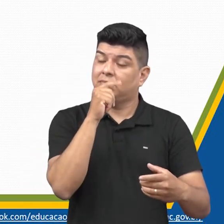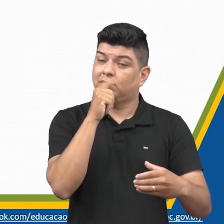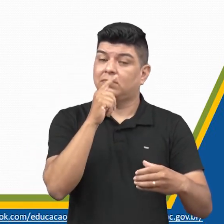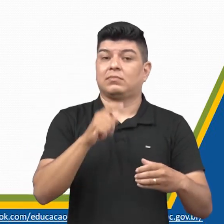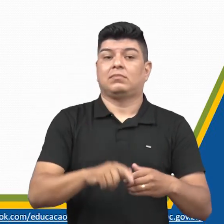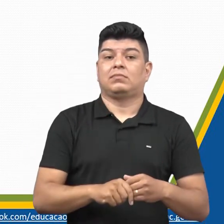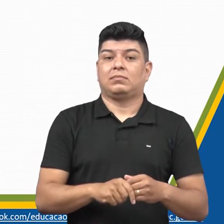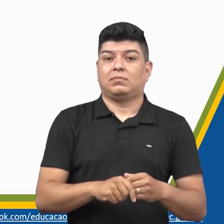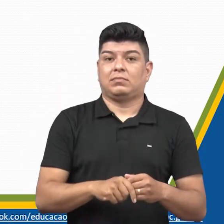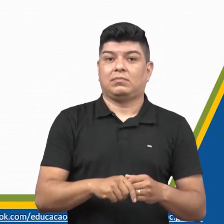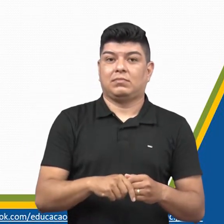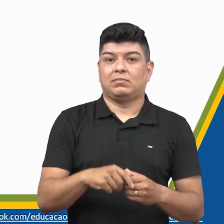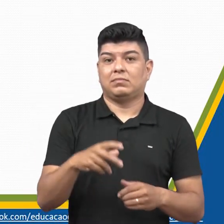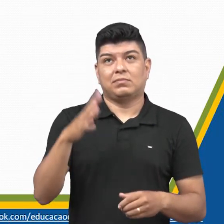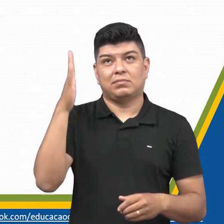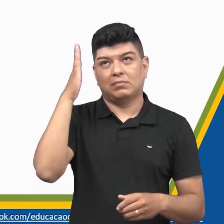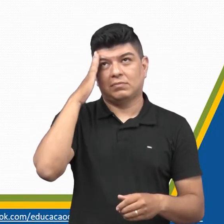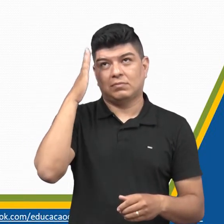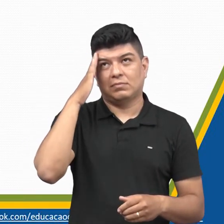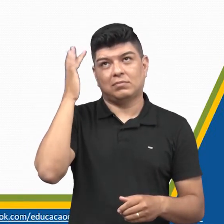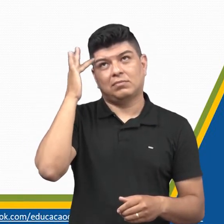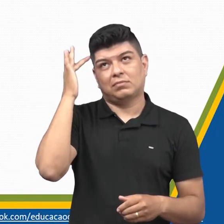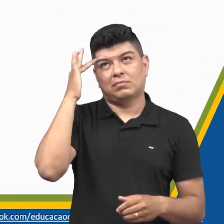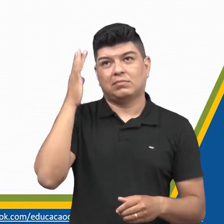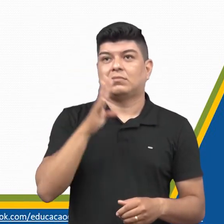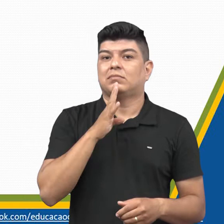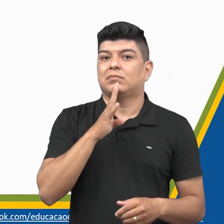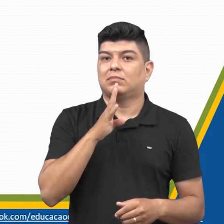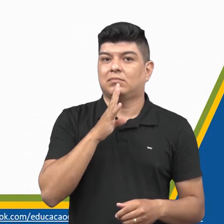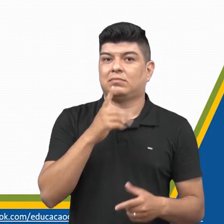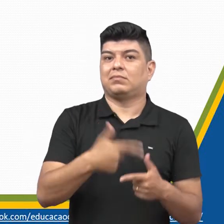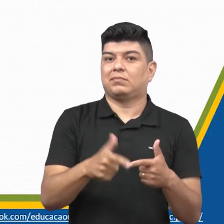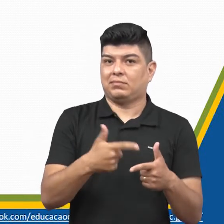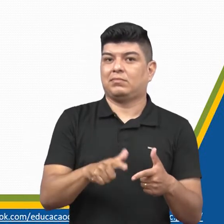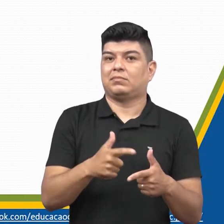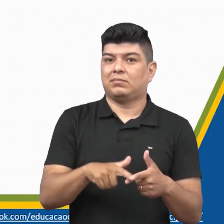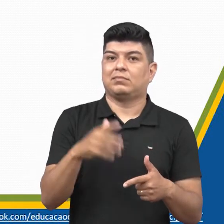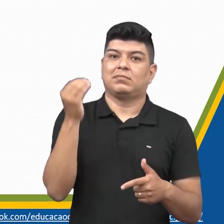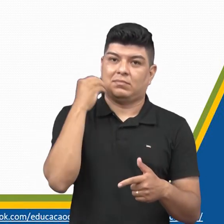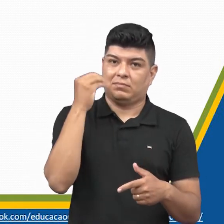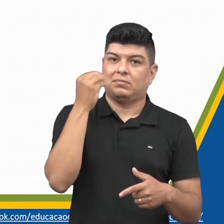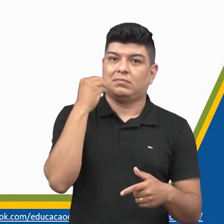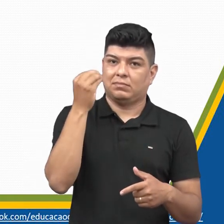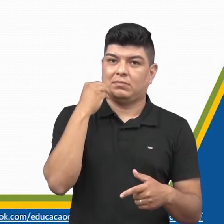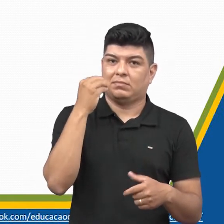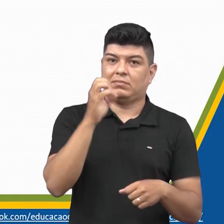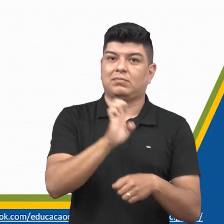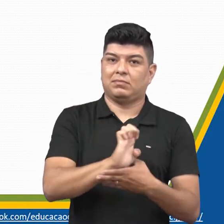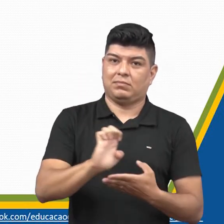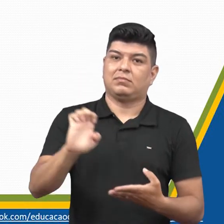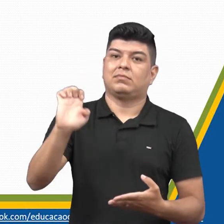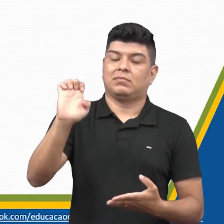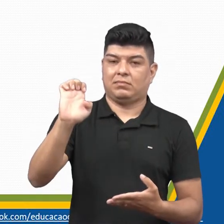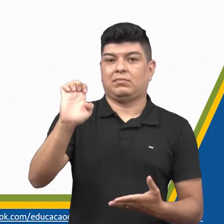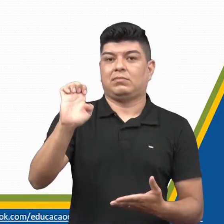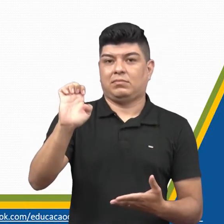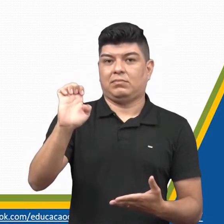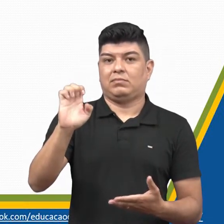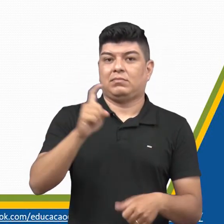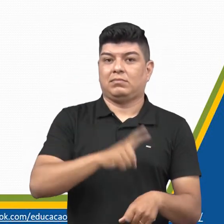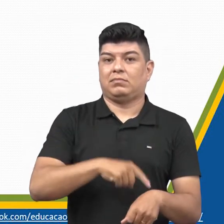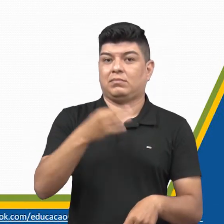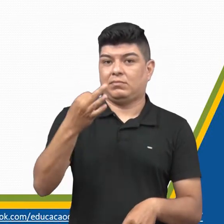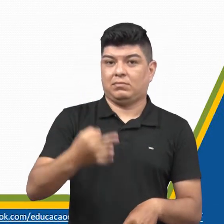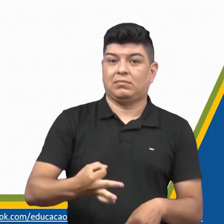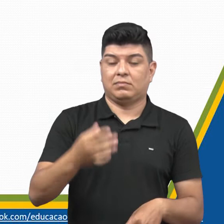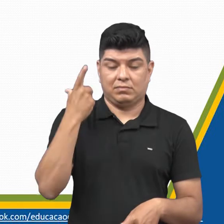Como pensou que já conhecia a solução daquele problema, começou a se debater na esperança, né, que no devido tempo